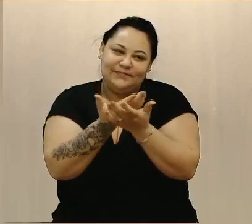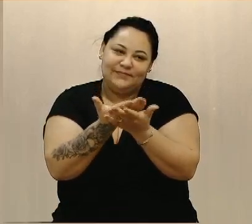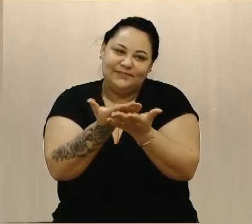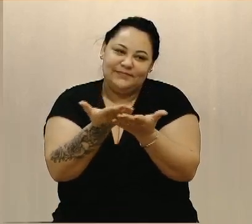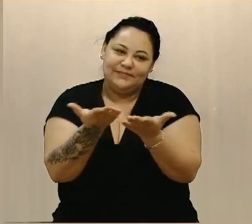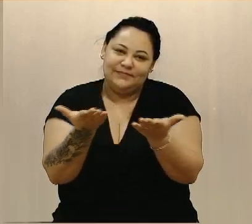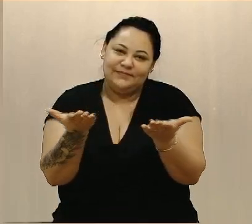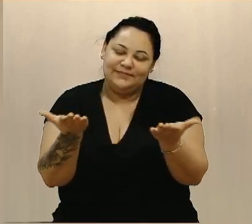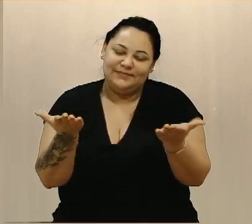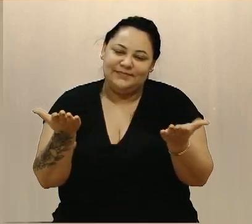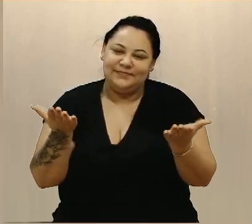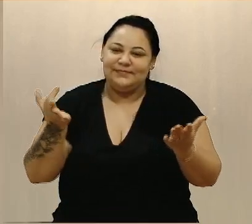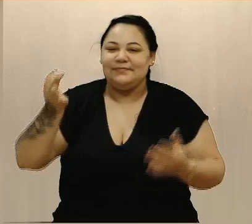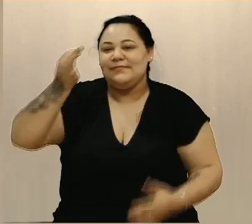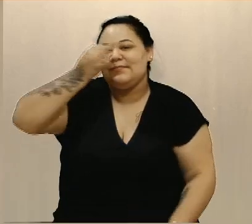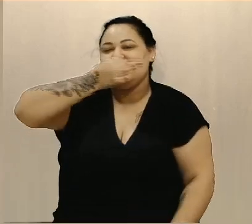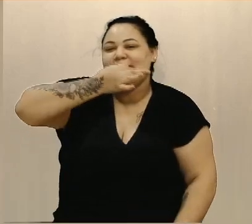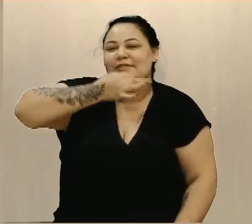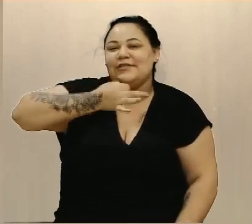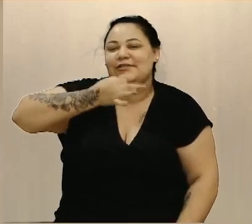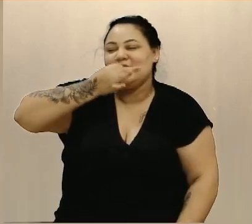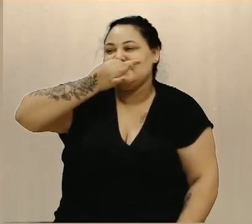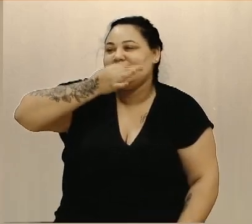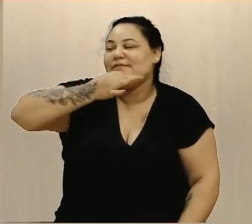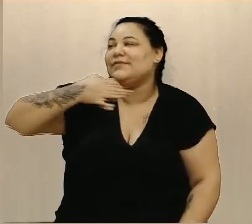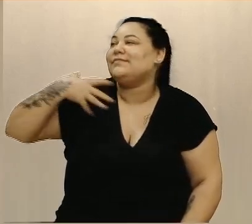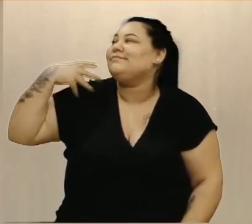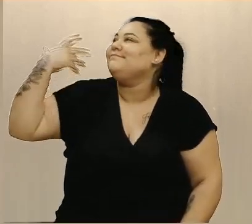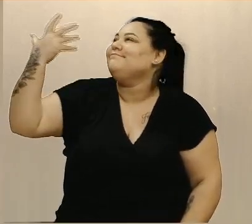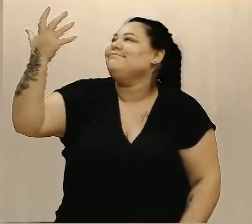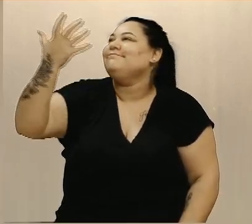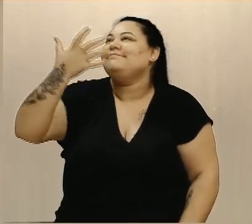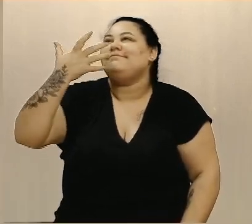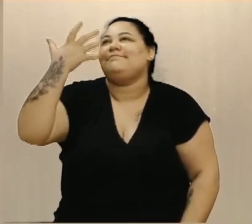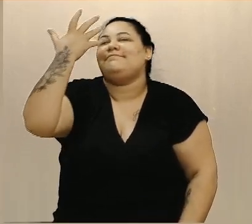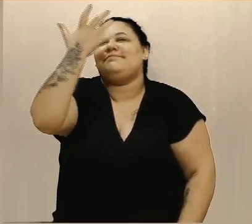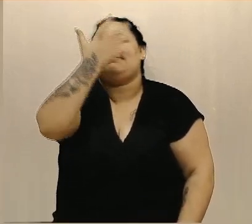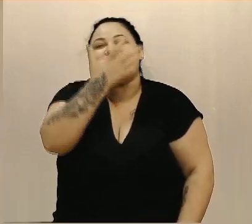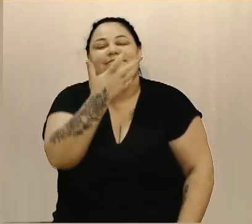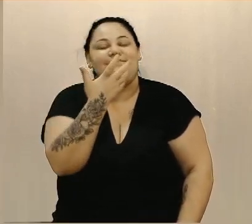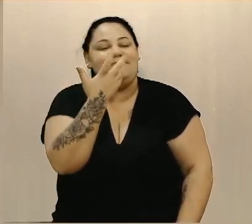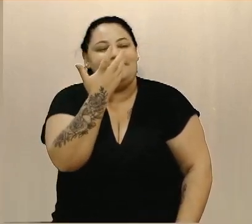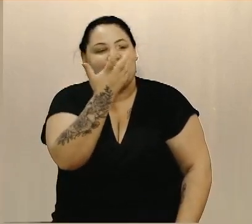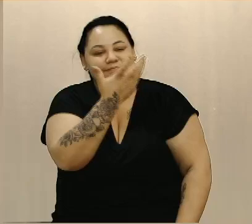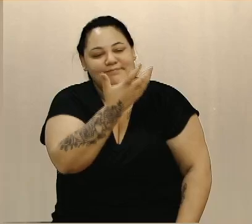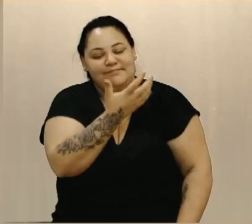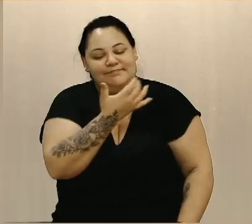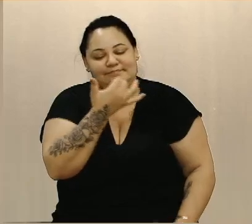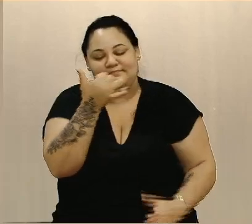Caxias, você é um encanto, aqui é bem melhor pra viver.